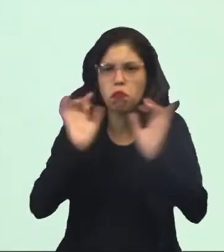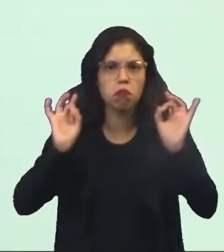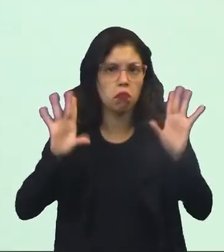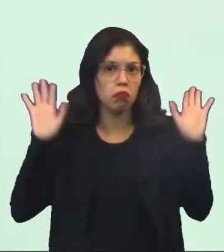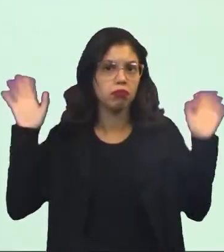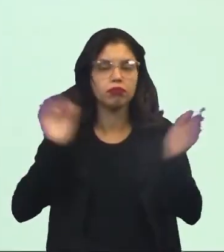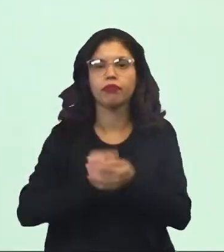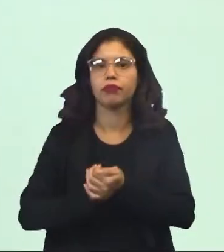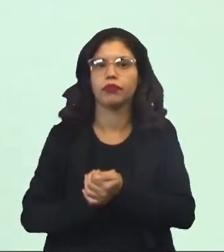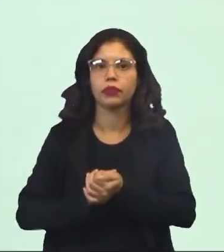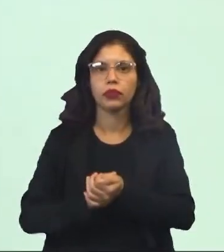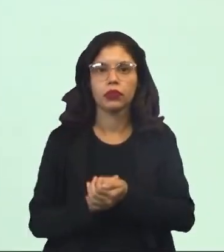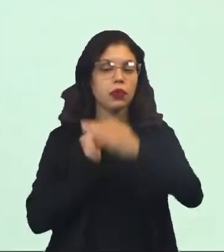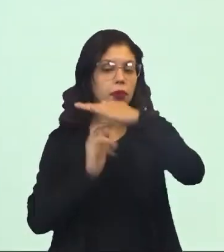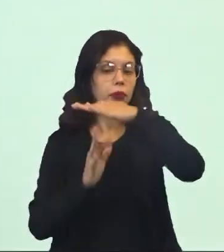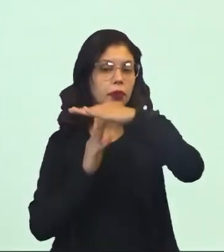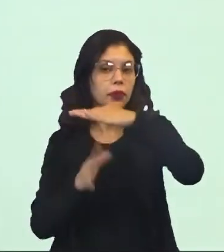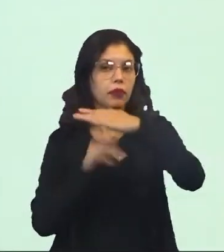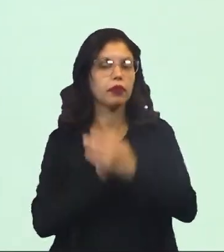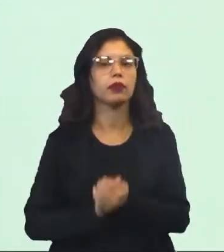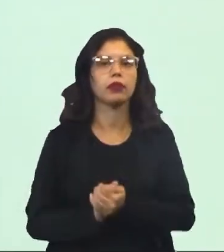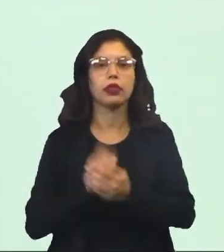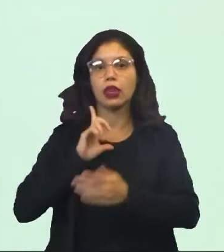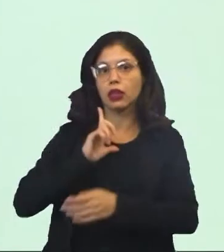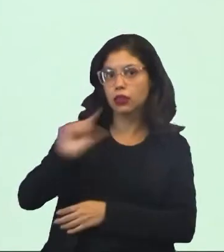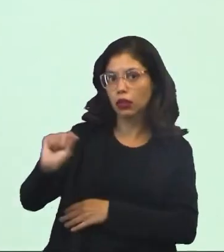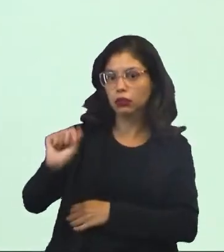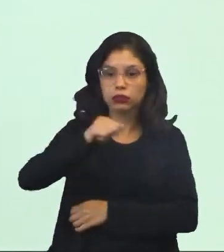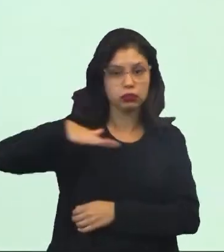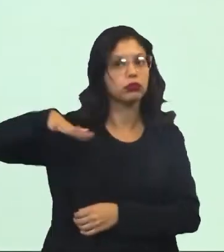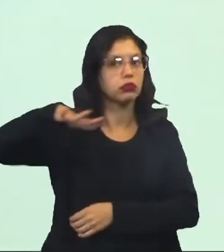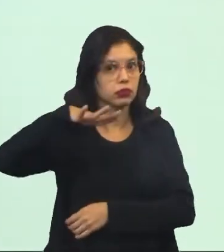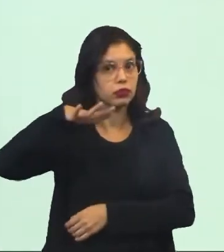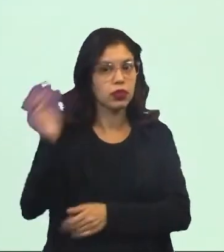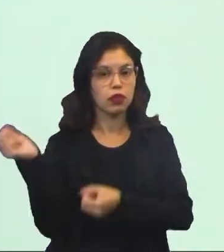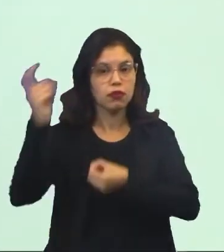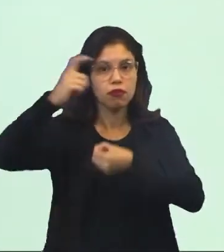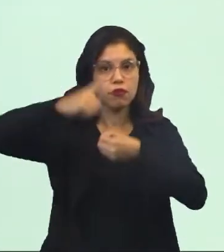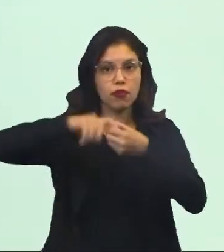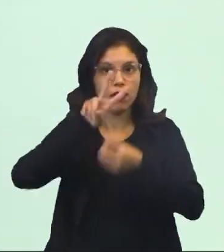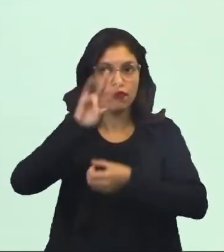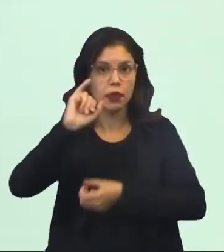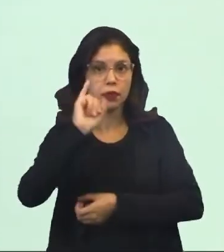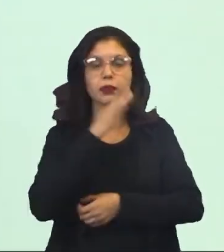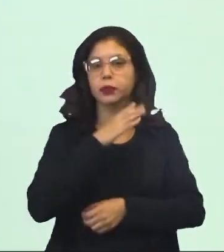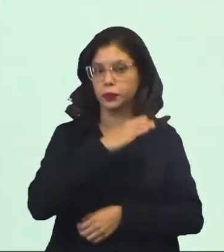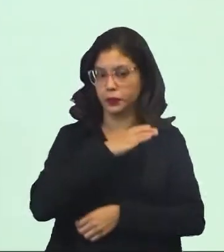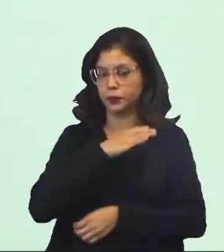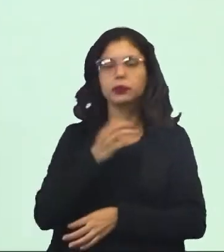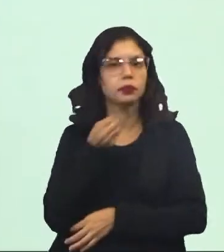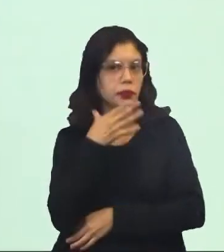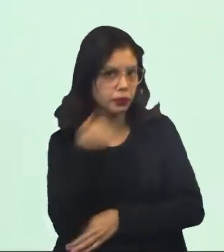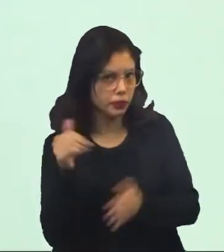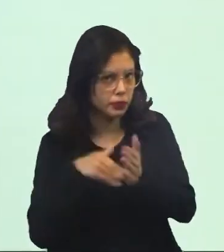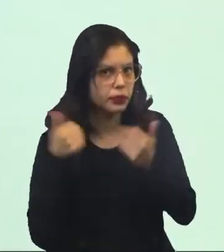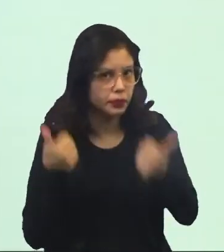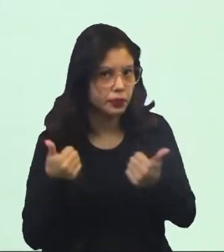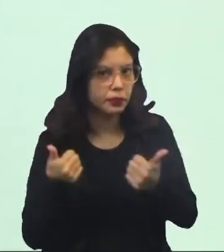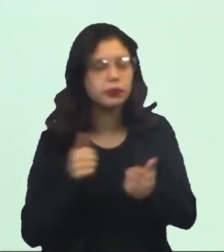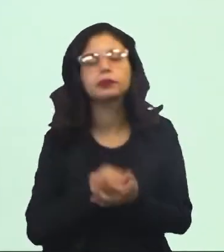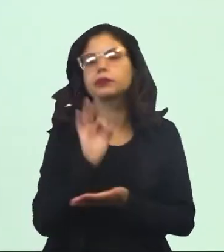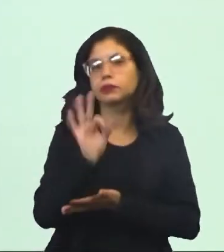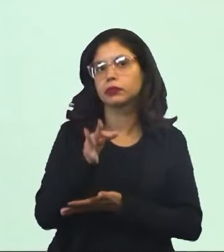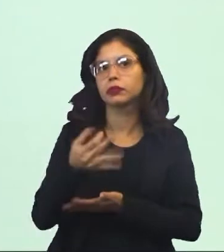do que um fenômeno de migração. Então, as pessoas elas saem do campo e vão em direção à cidade. Tudo bem até aqui?